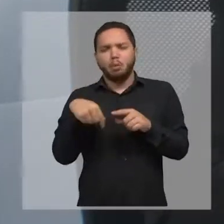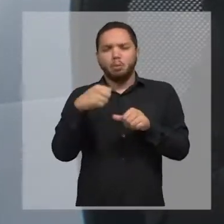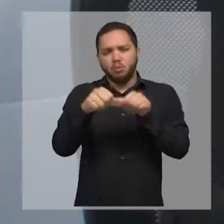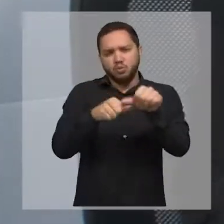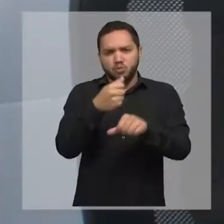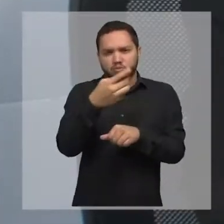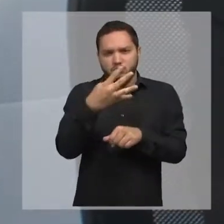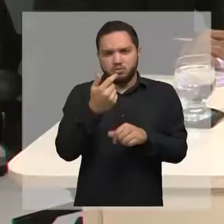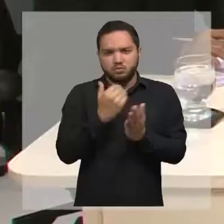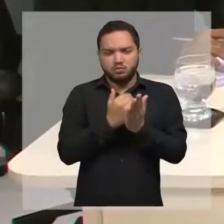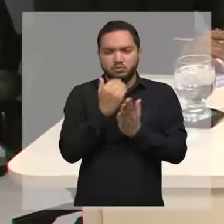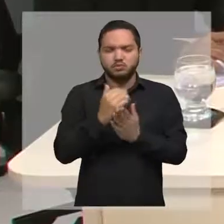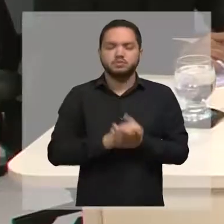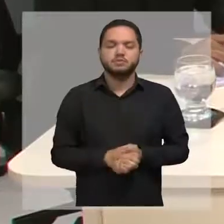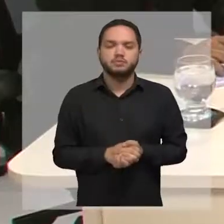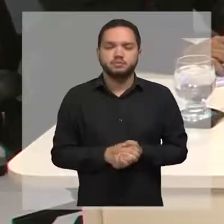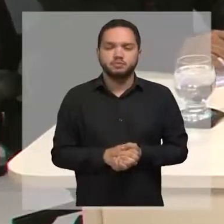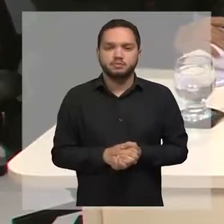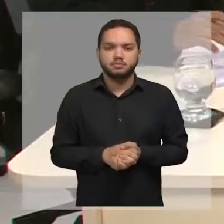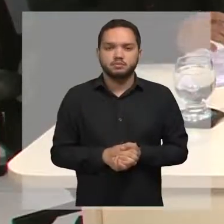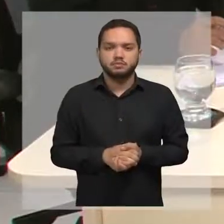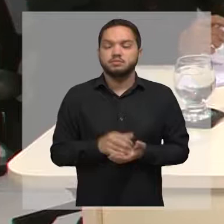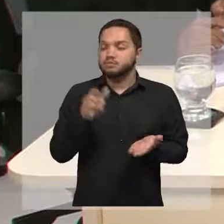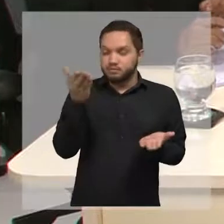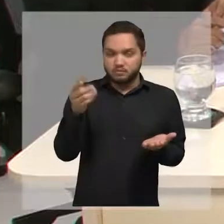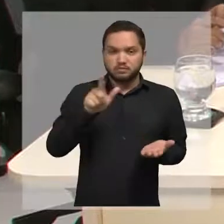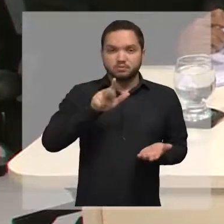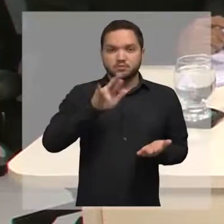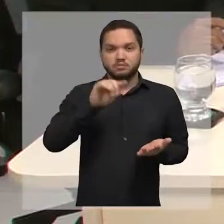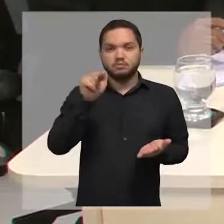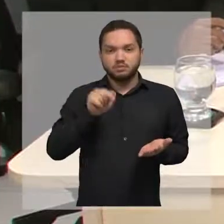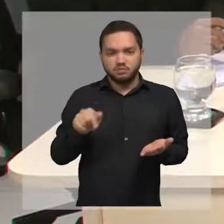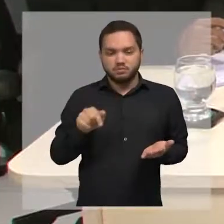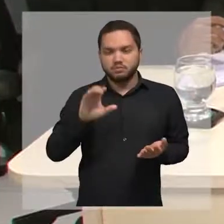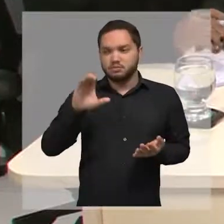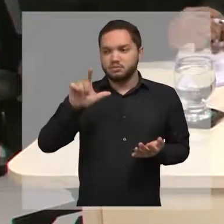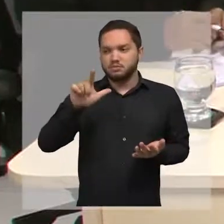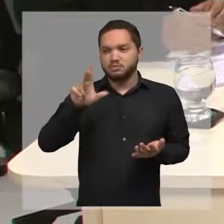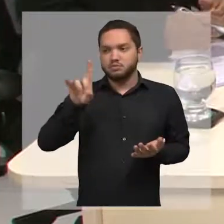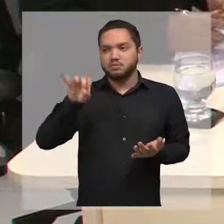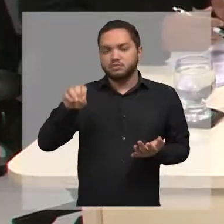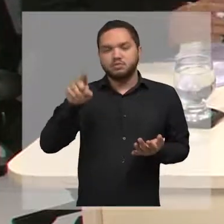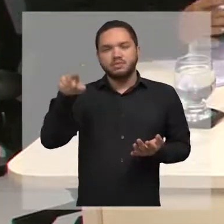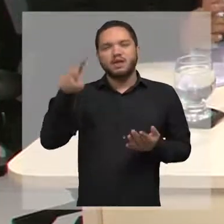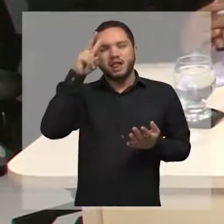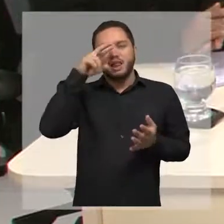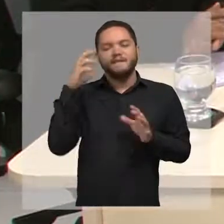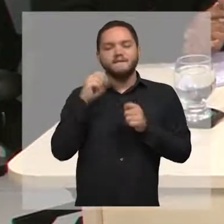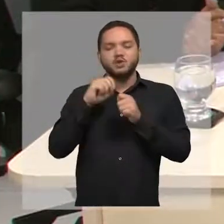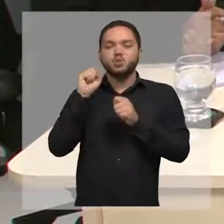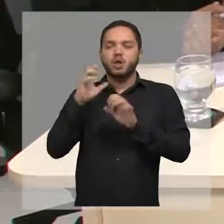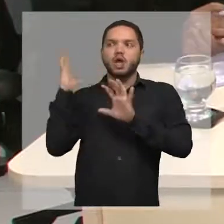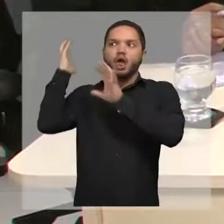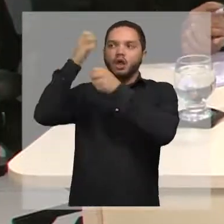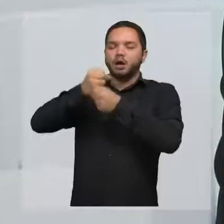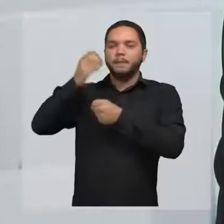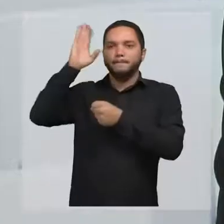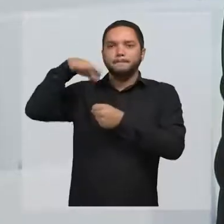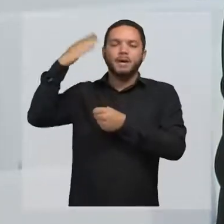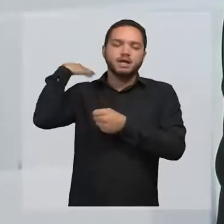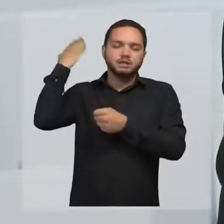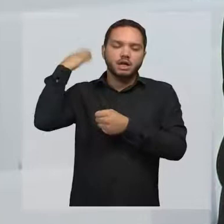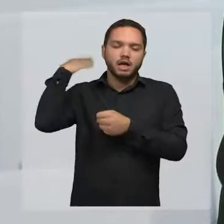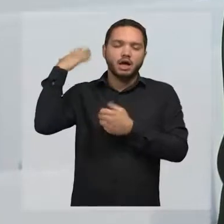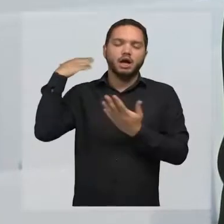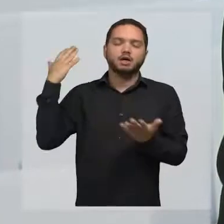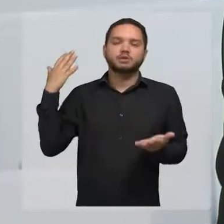2013. Uhum. Muito bem. O consultor político Luiz Cláudio Ferreira Barbosa fez aí um rápido resgate